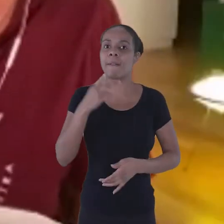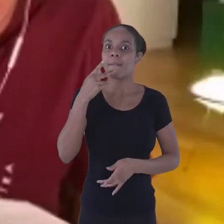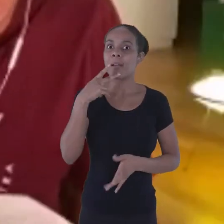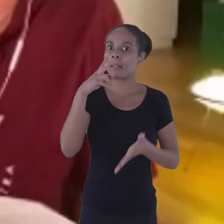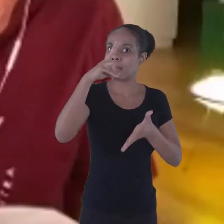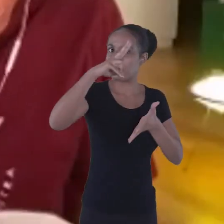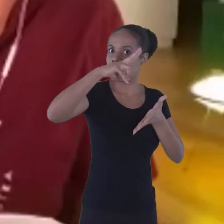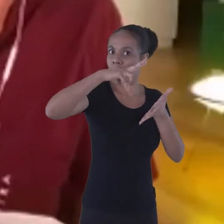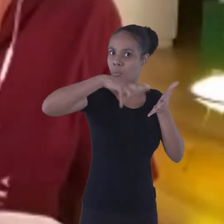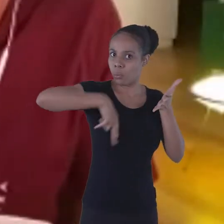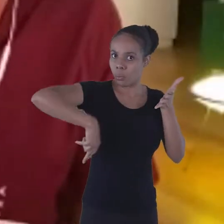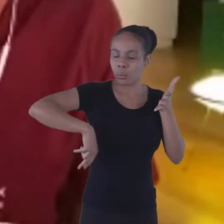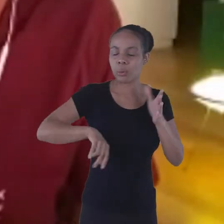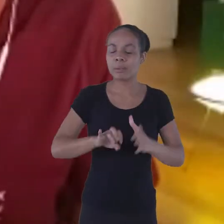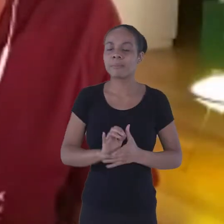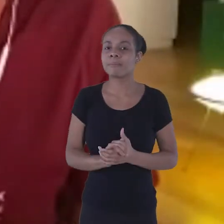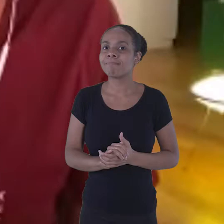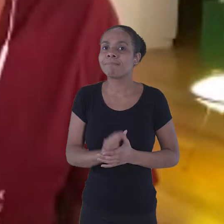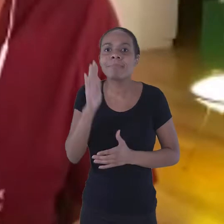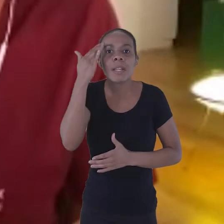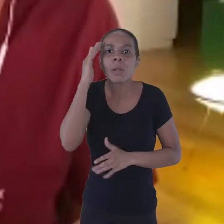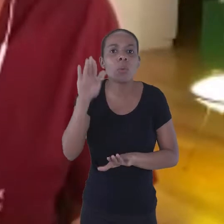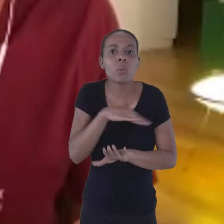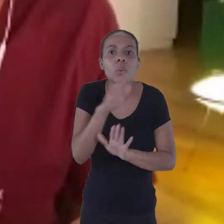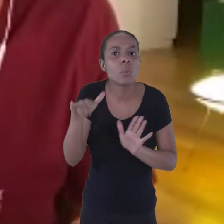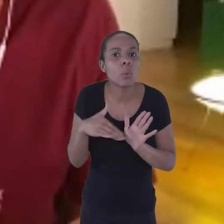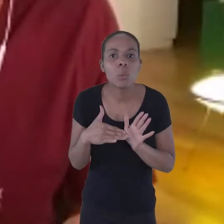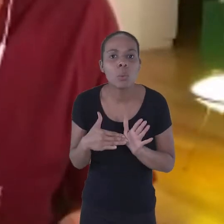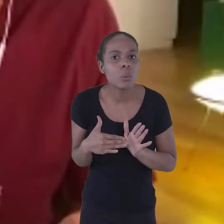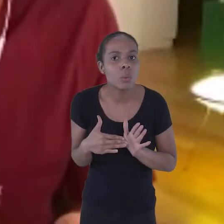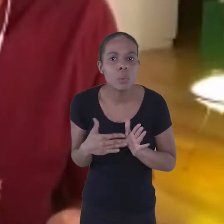dizer, ele entendeu tudo, né? Ele